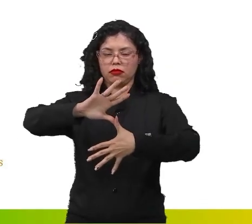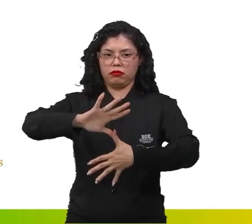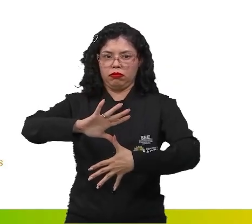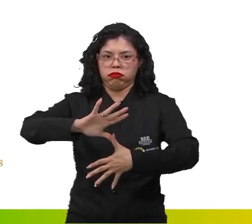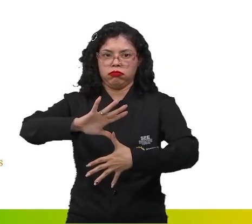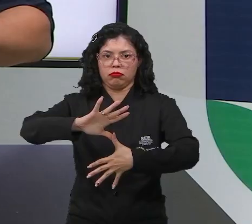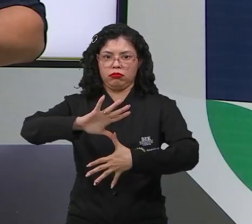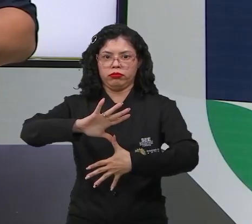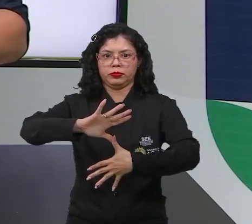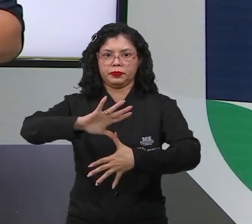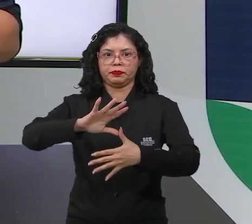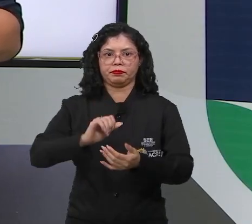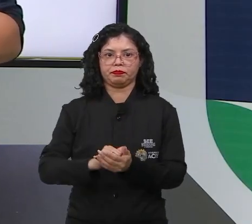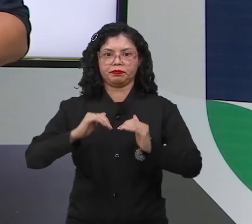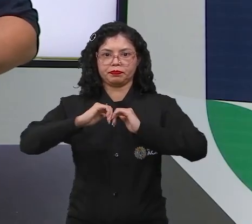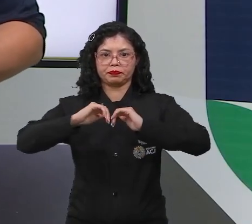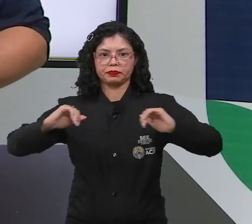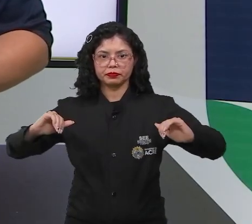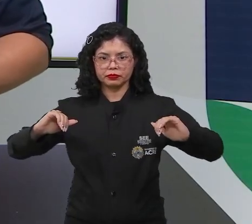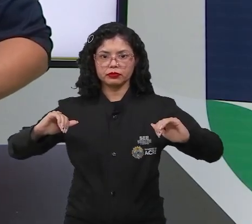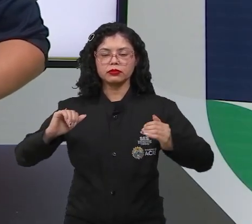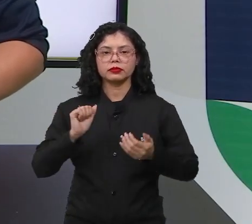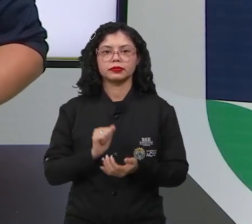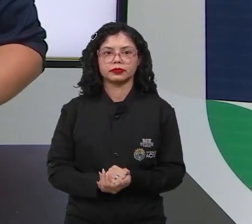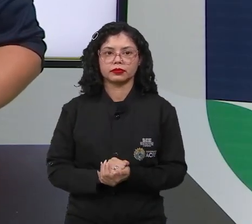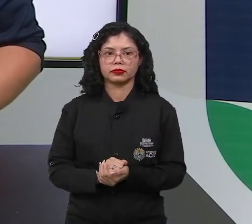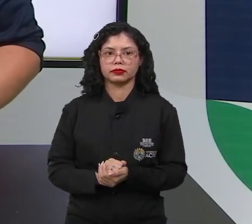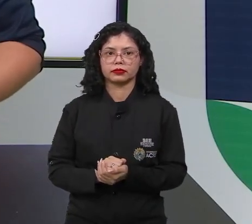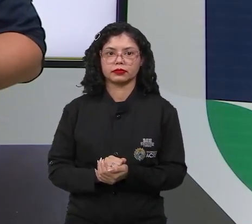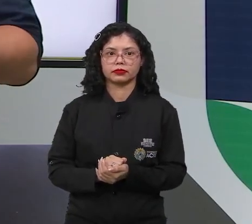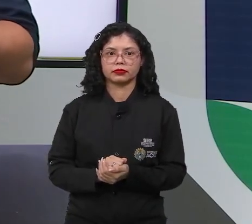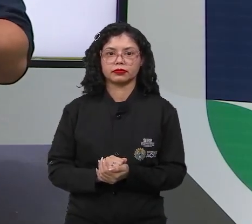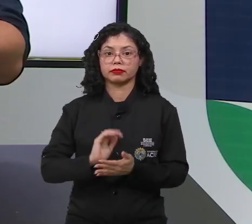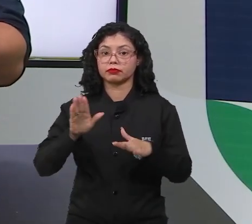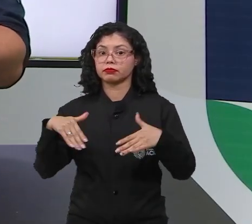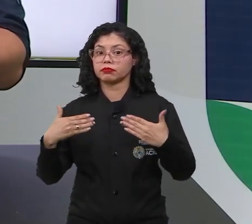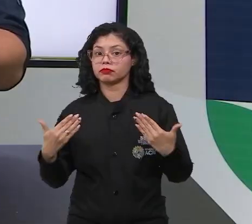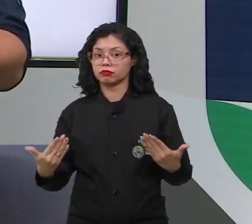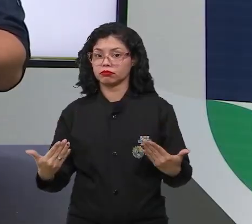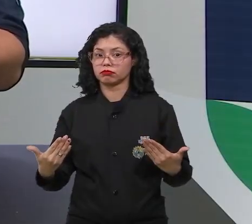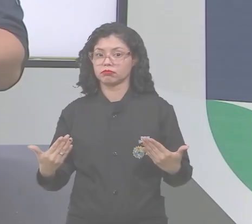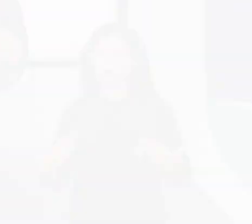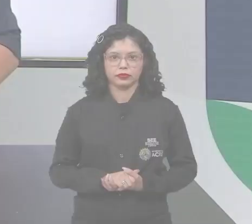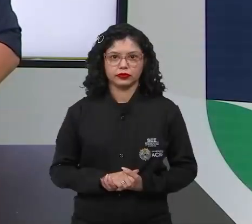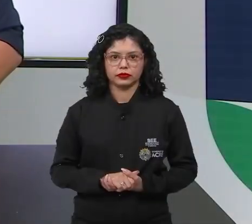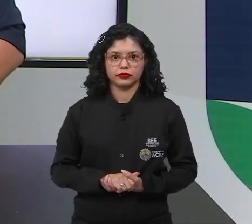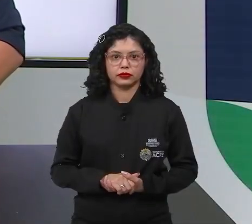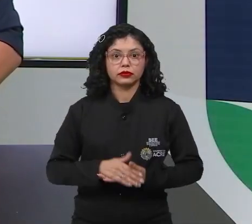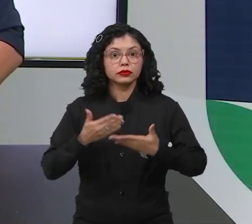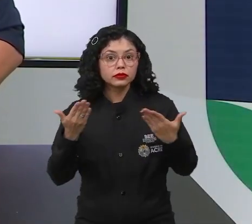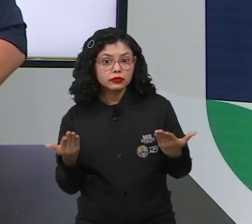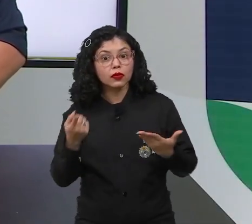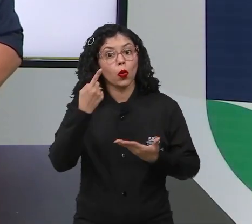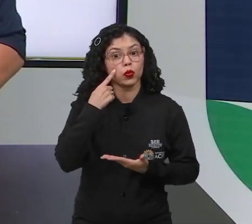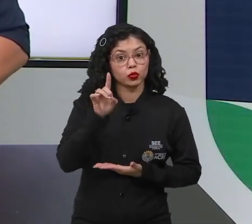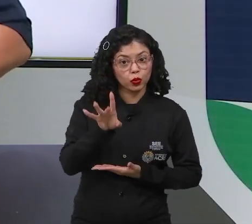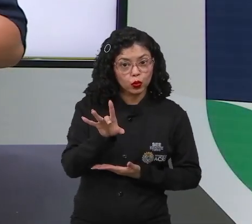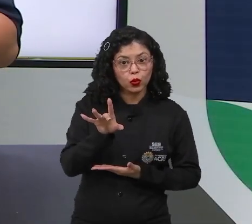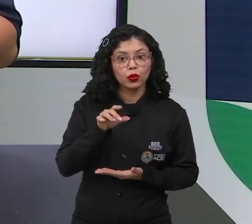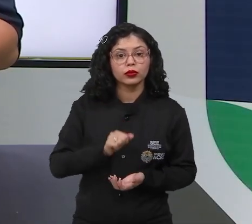qual é o oceano que divide a África da América? Fala aí. Então, olha só.